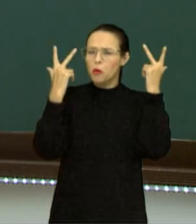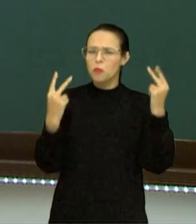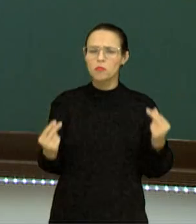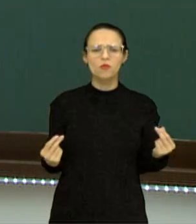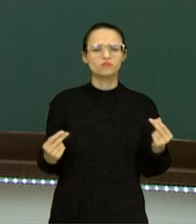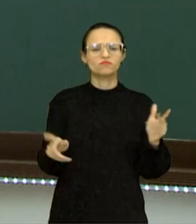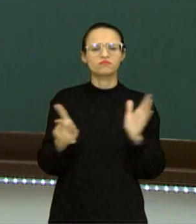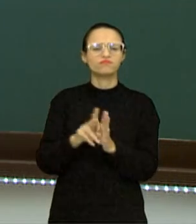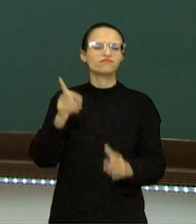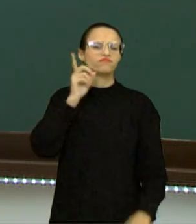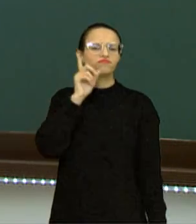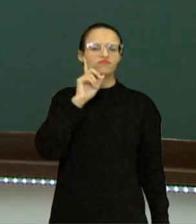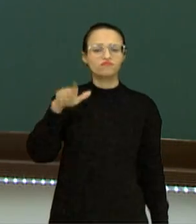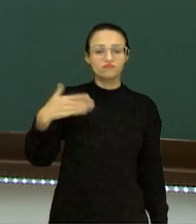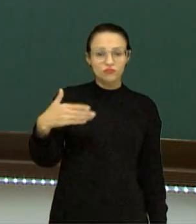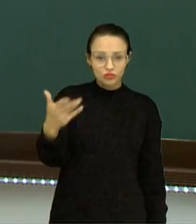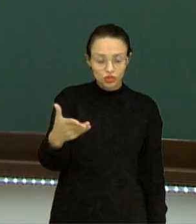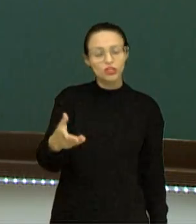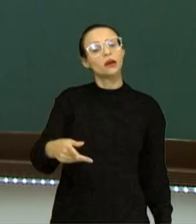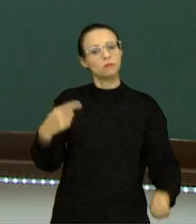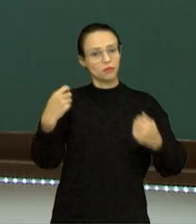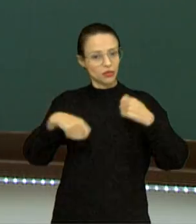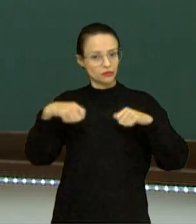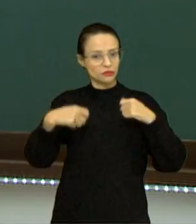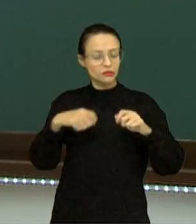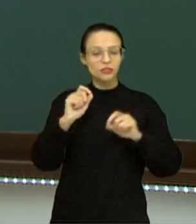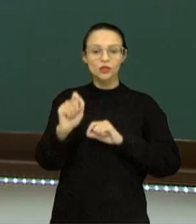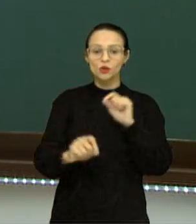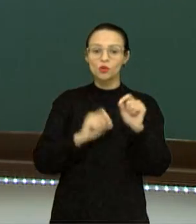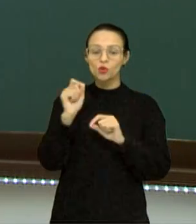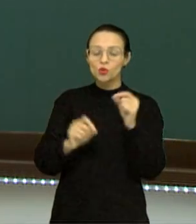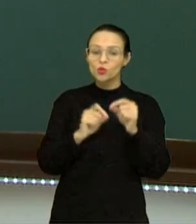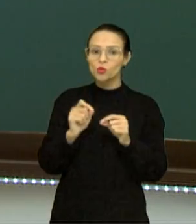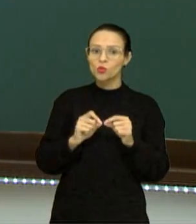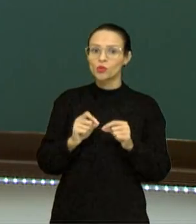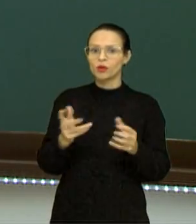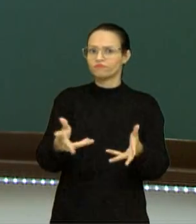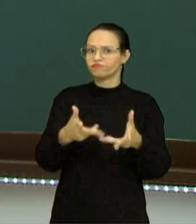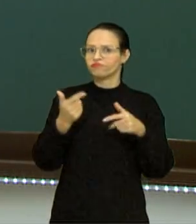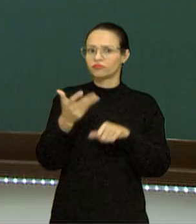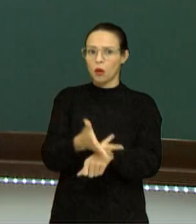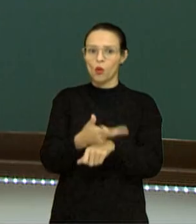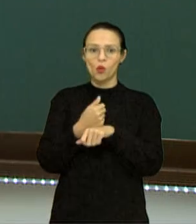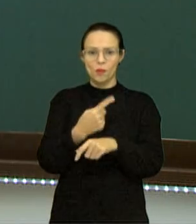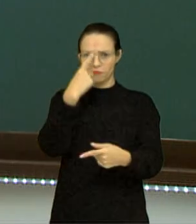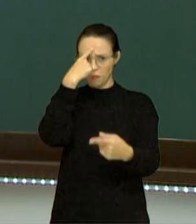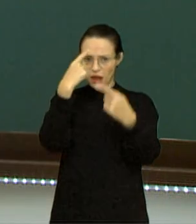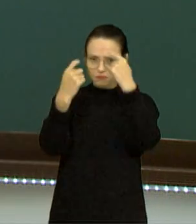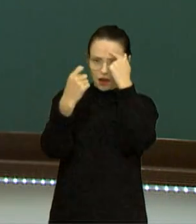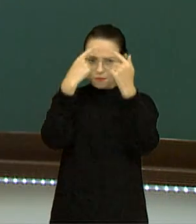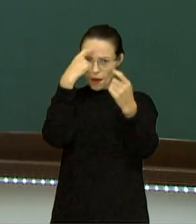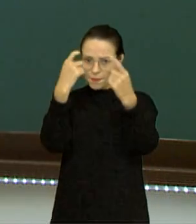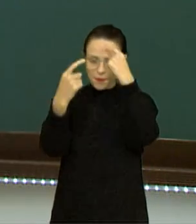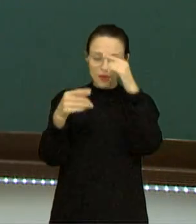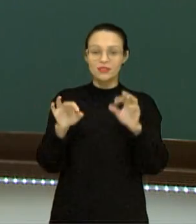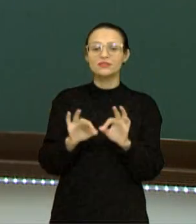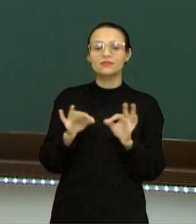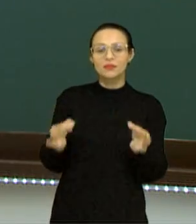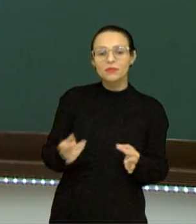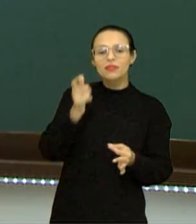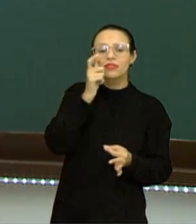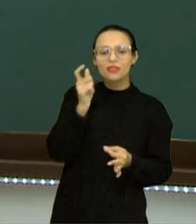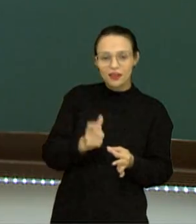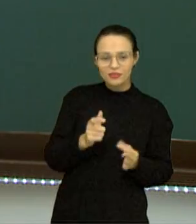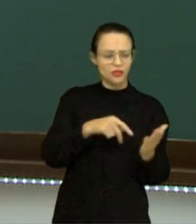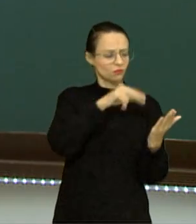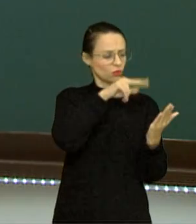pessoas, que acontece com todo mundo, ele precisa ter uma habilidade muito grande e criativa para tornar o simples interessante